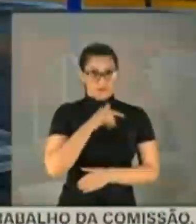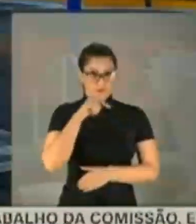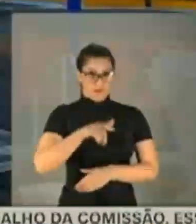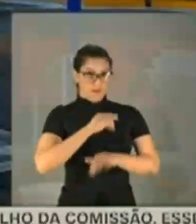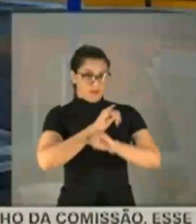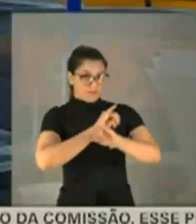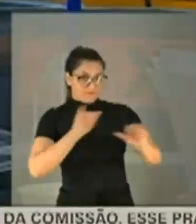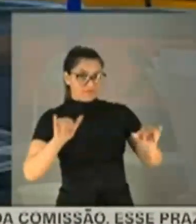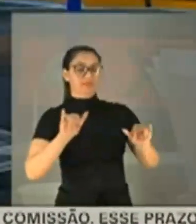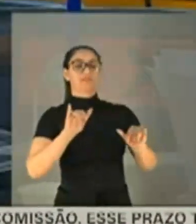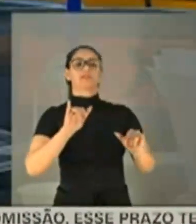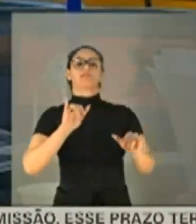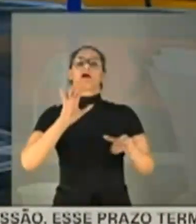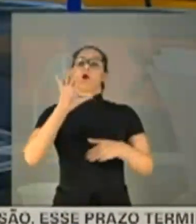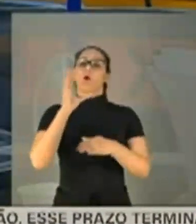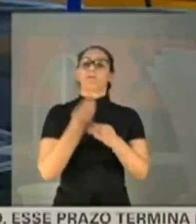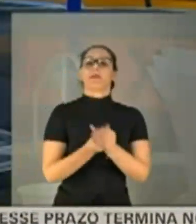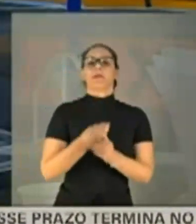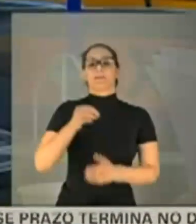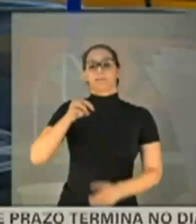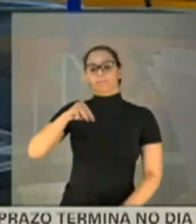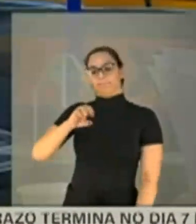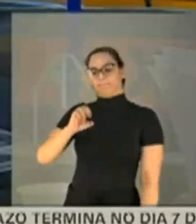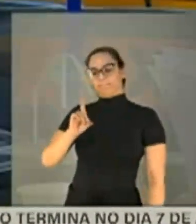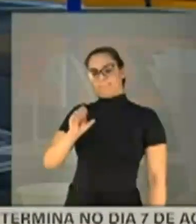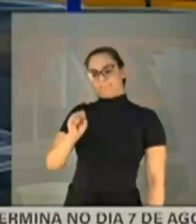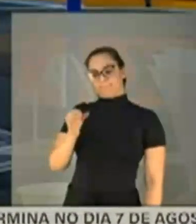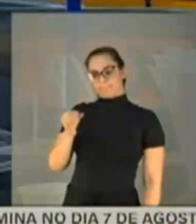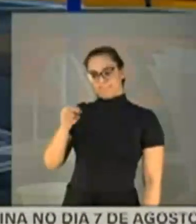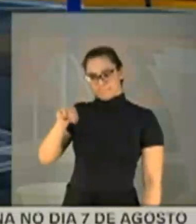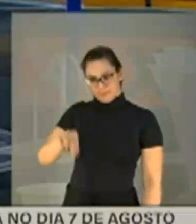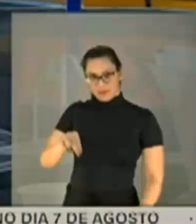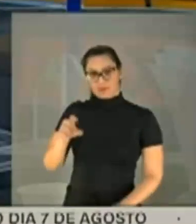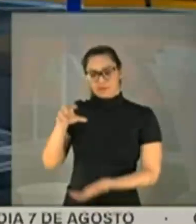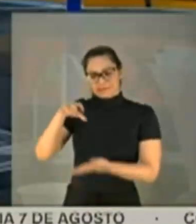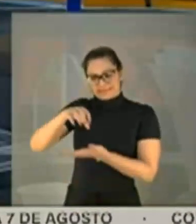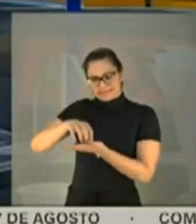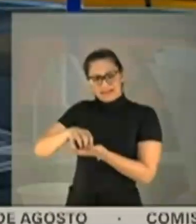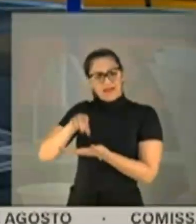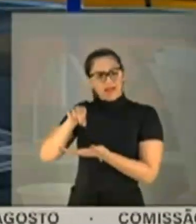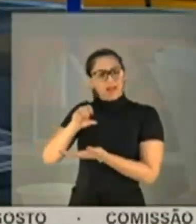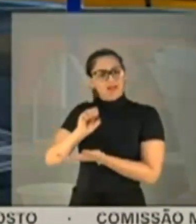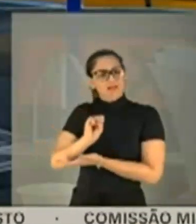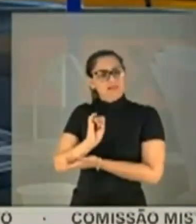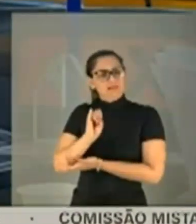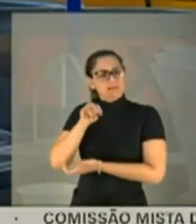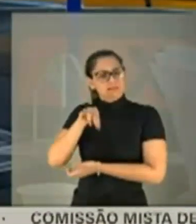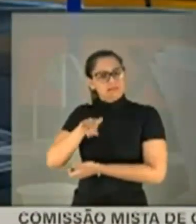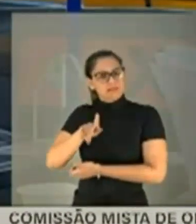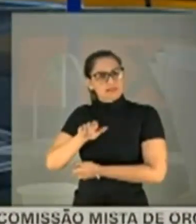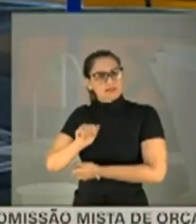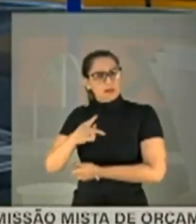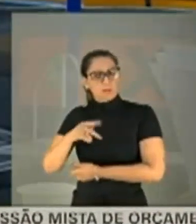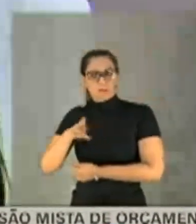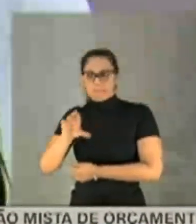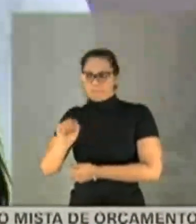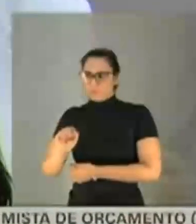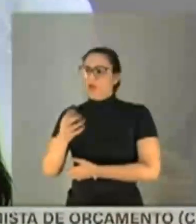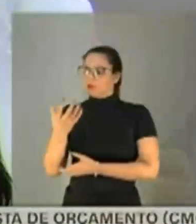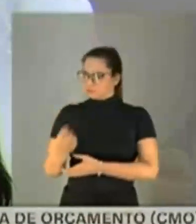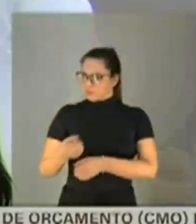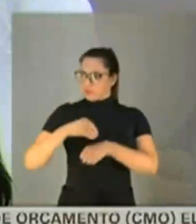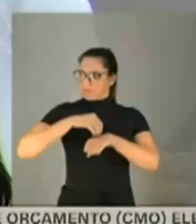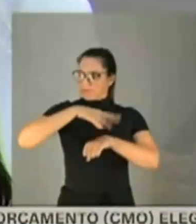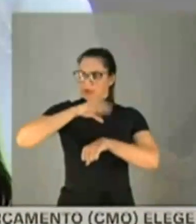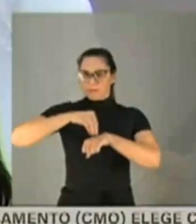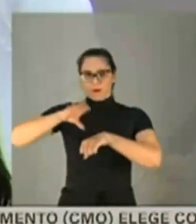informa a incorporação da Madison, com sede em Singapura, que está autorizada a suprir e distribuir produtos da